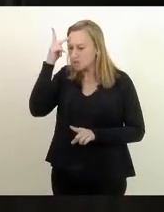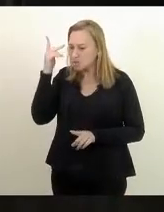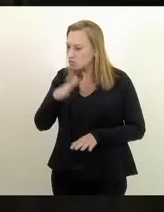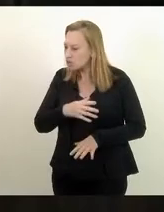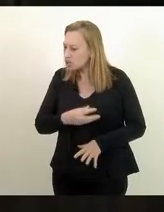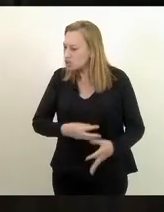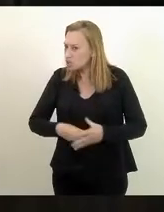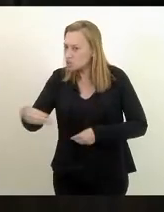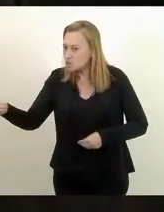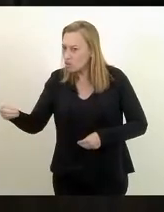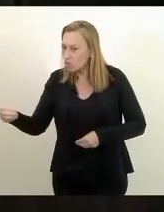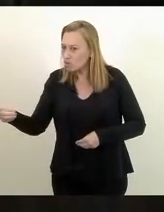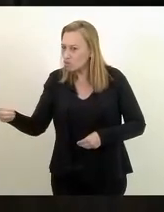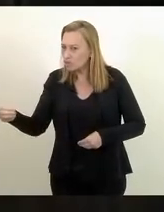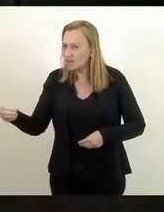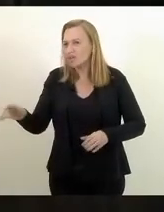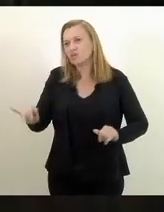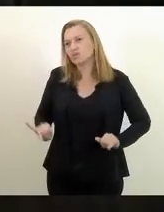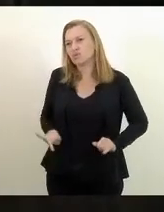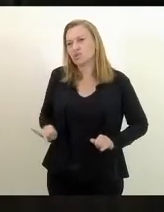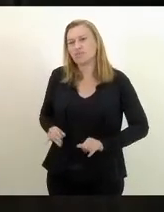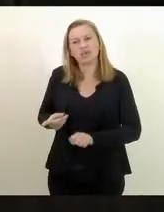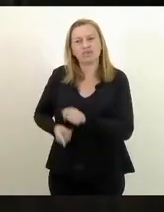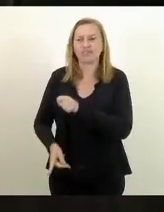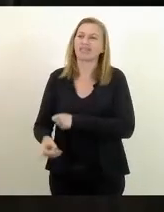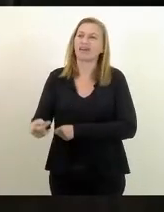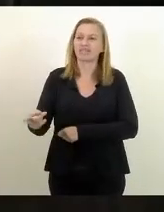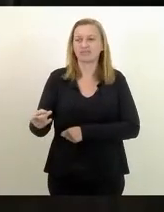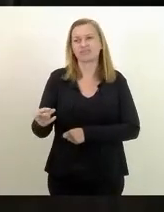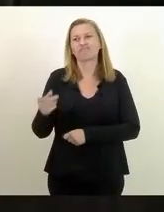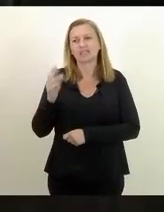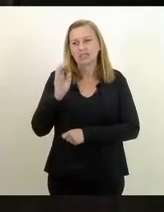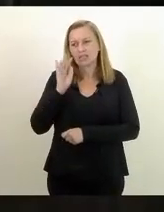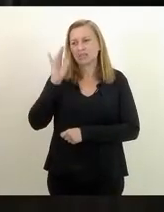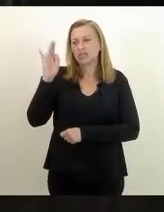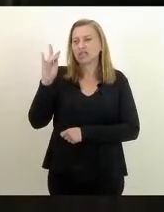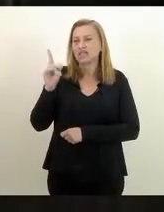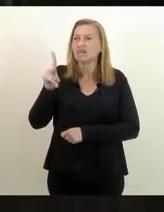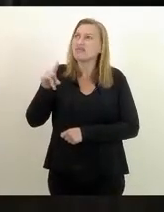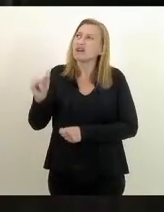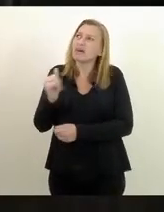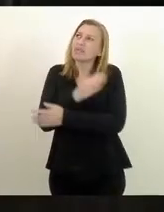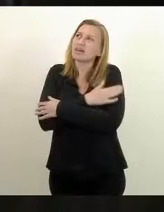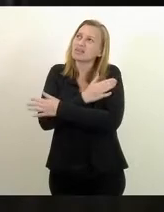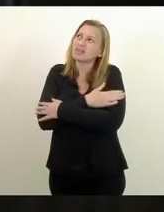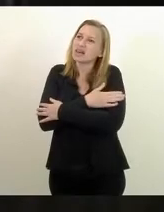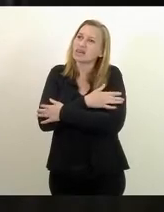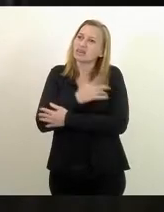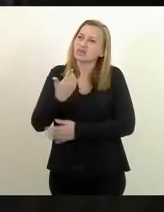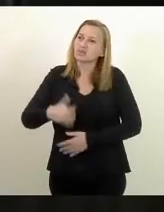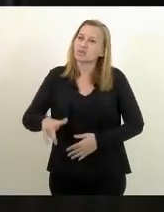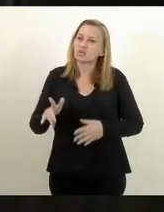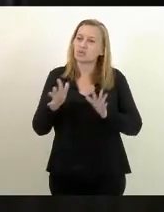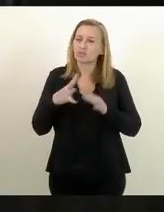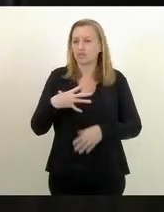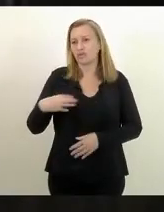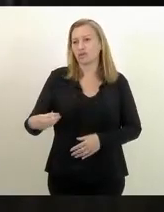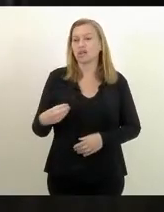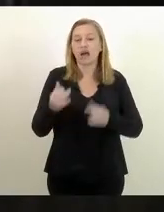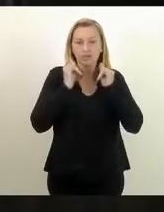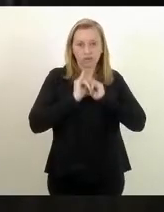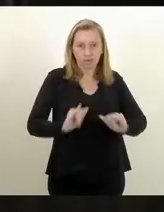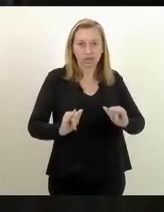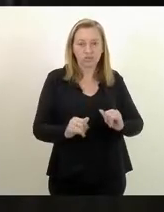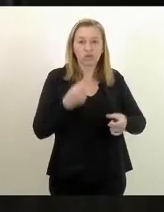dias. É uma eterna dor e uma eterna esperança de que vai abraçar o seu familiar. anuncio